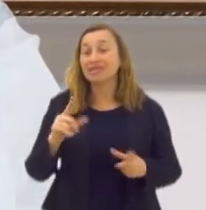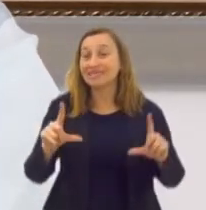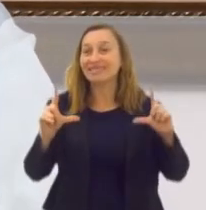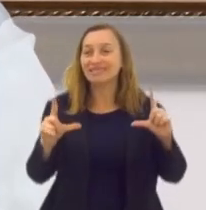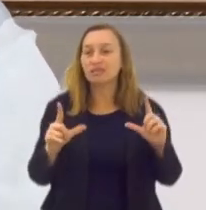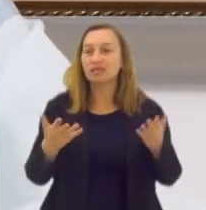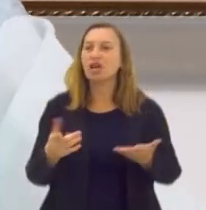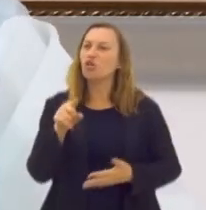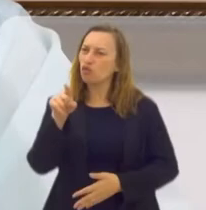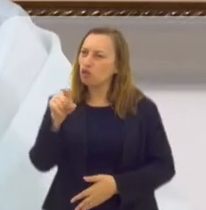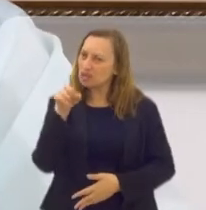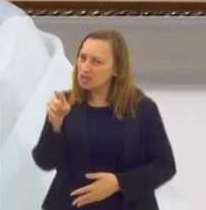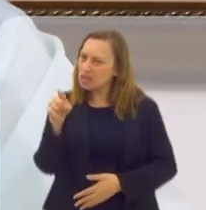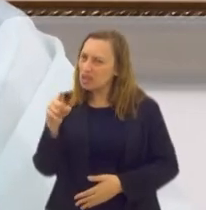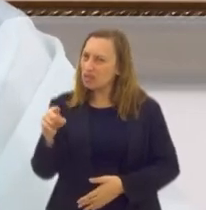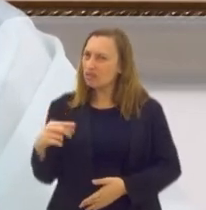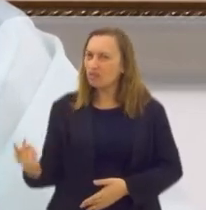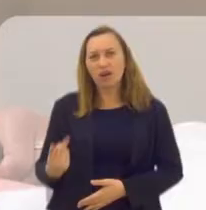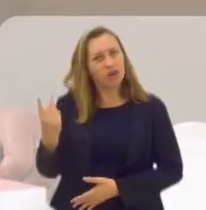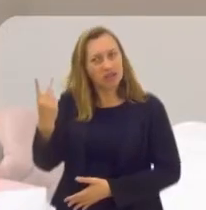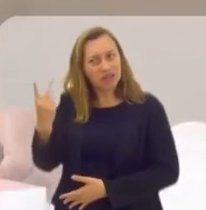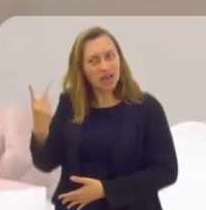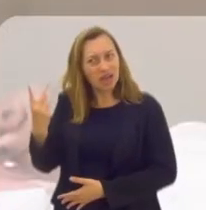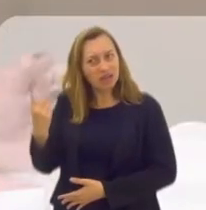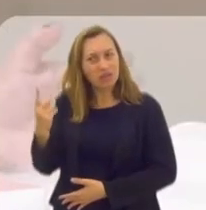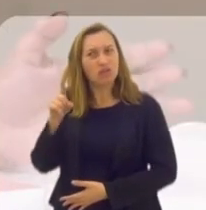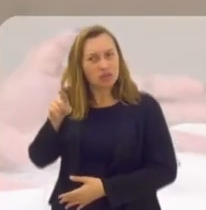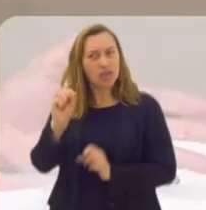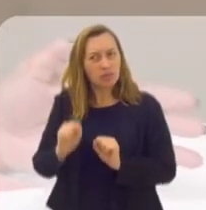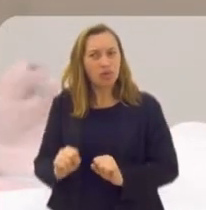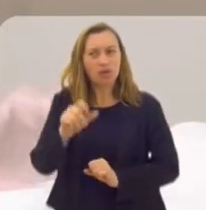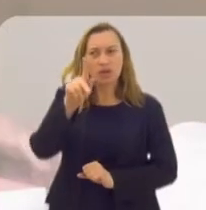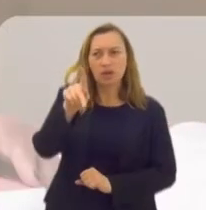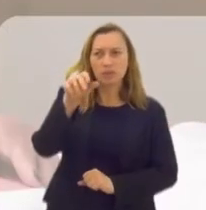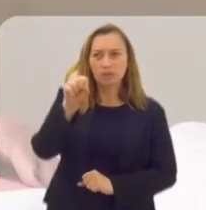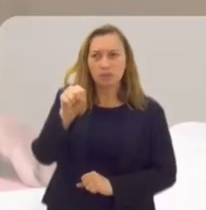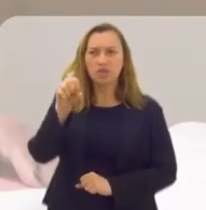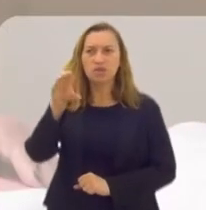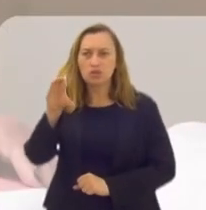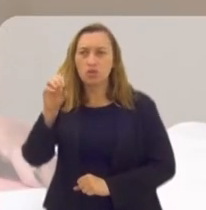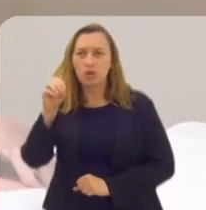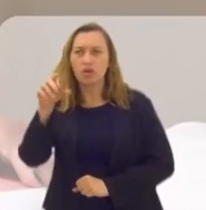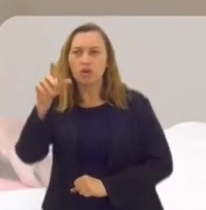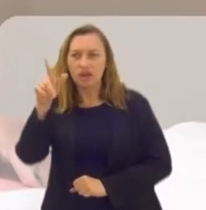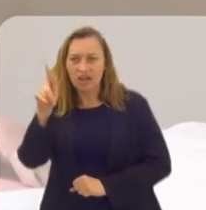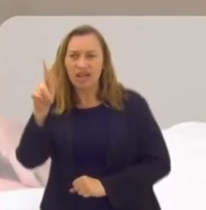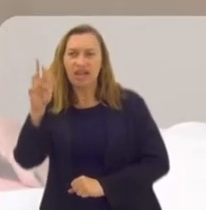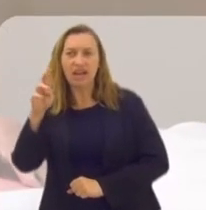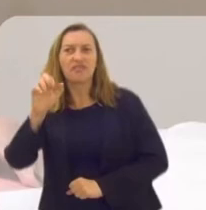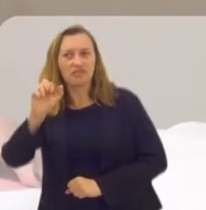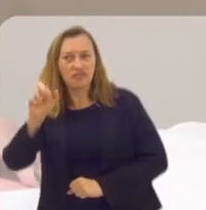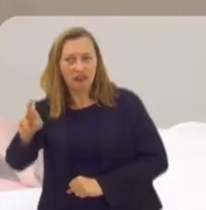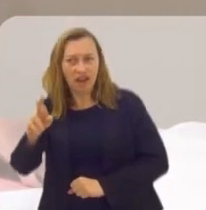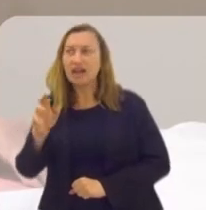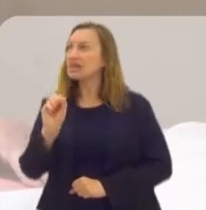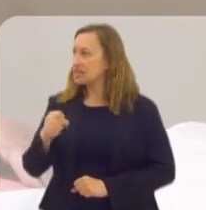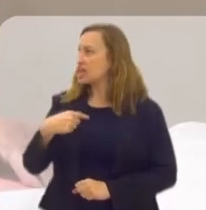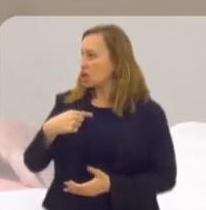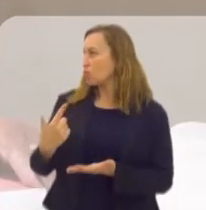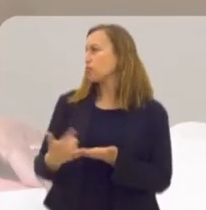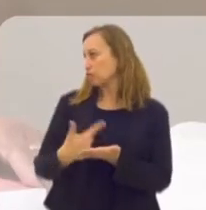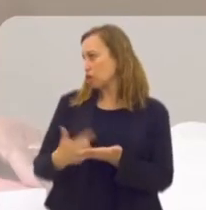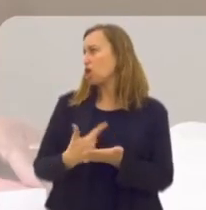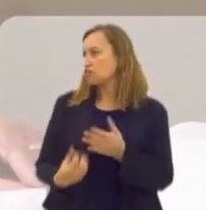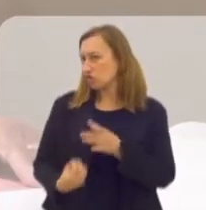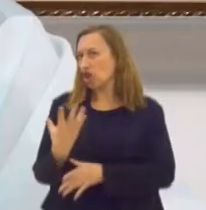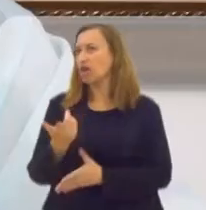beneficiando Você desse. foi contemplado com a. Você pode psicografar? Eu psicografo, nós já temos até um